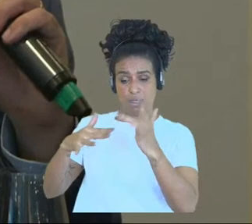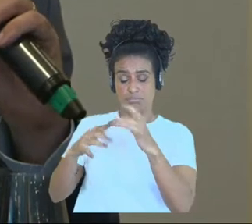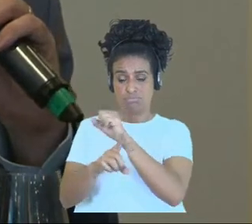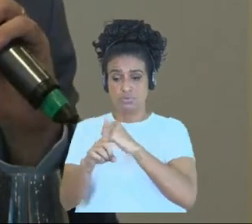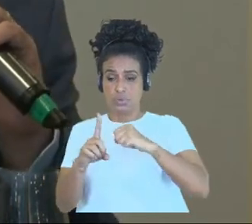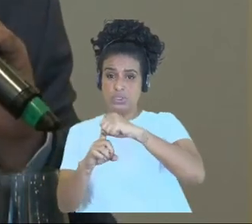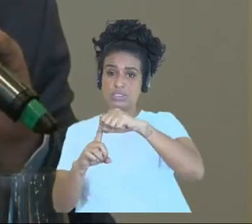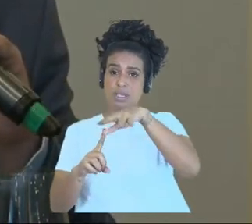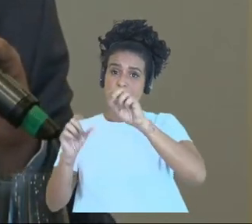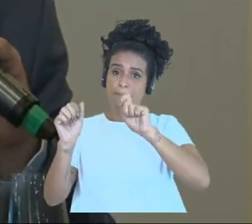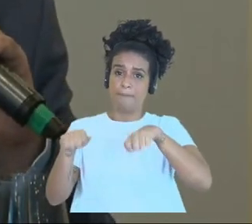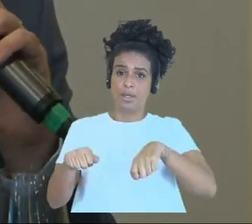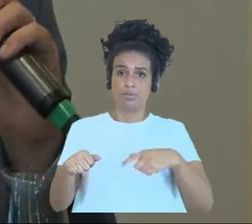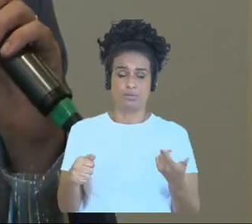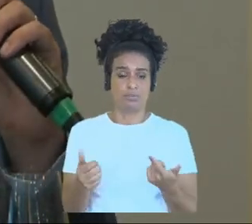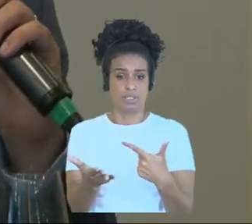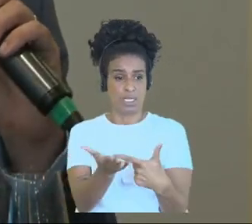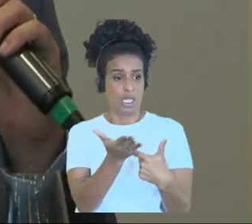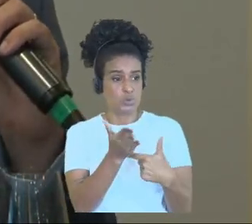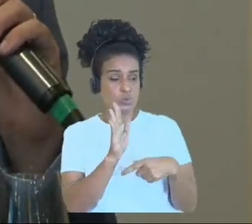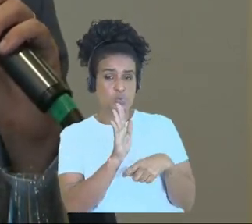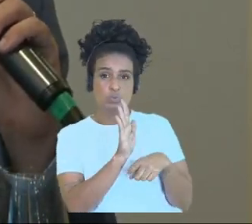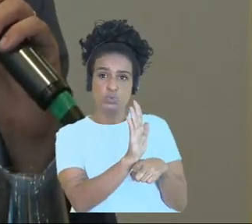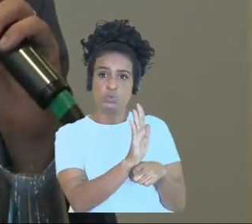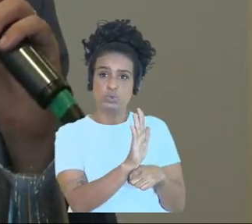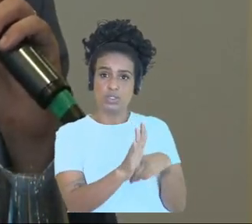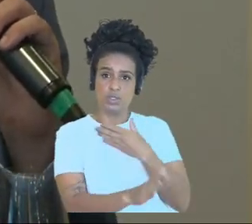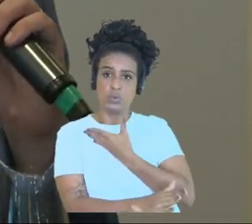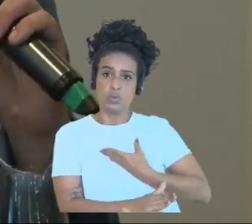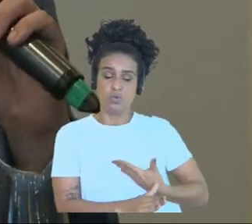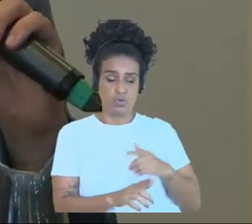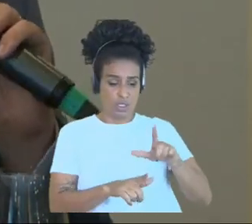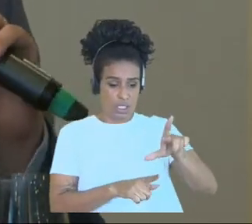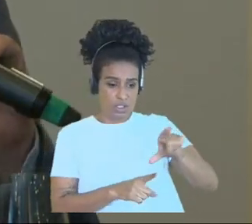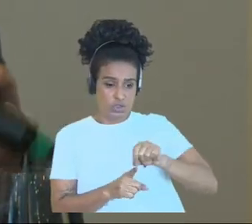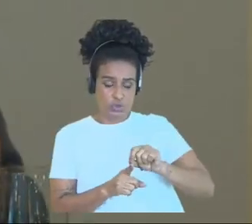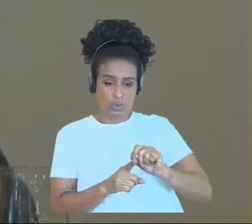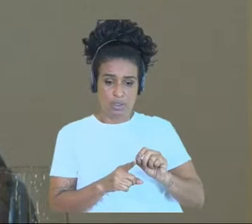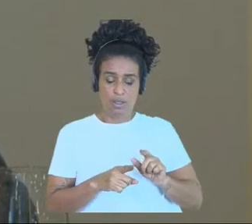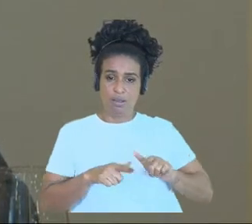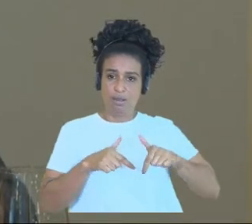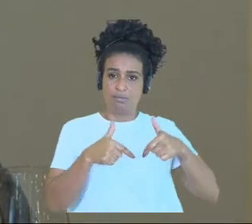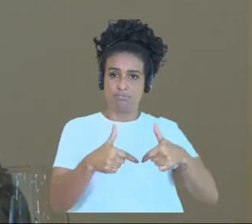quem sabe, até, né, ajudando aí o governo a tomar as decisões corretas. É isso. Obrigado.